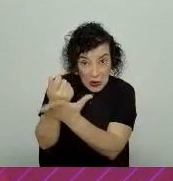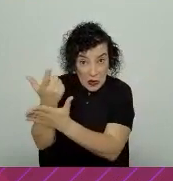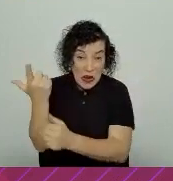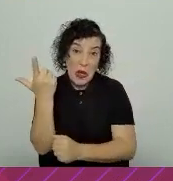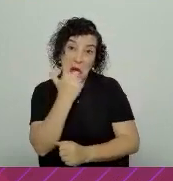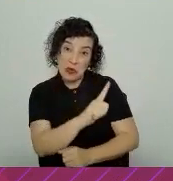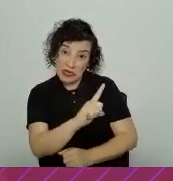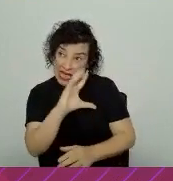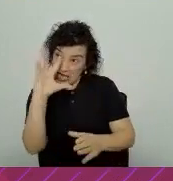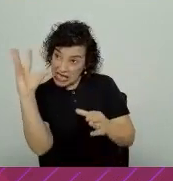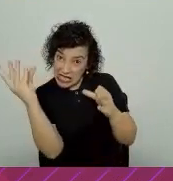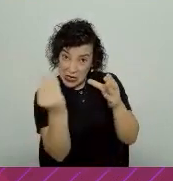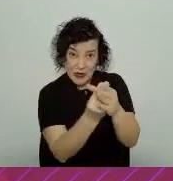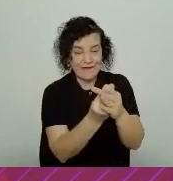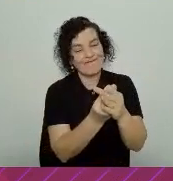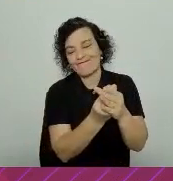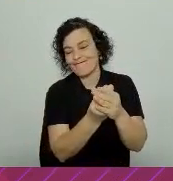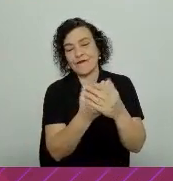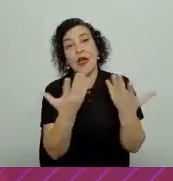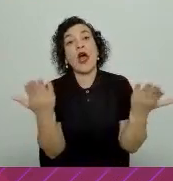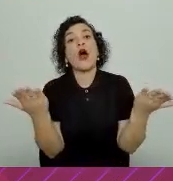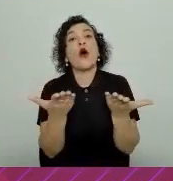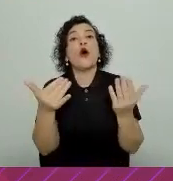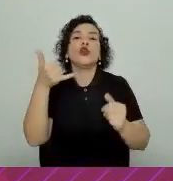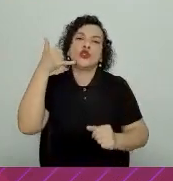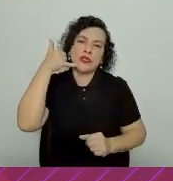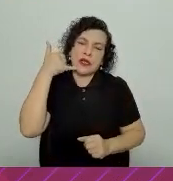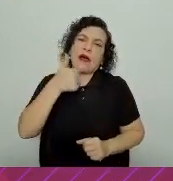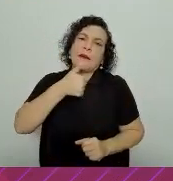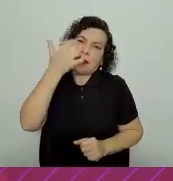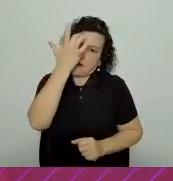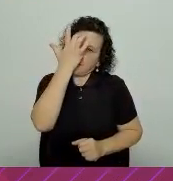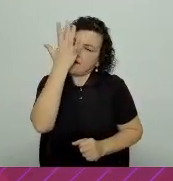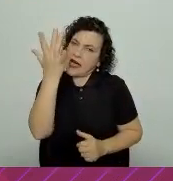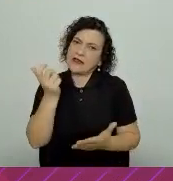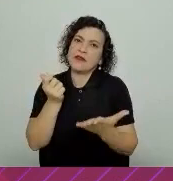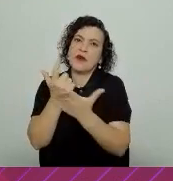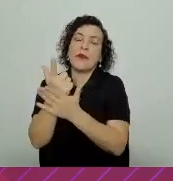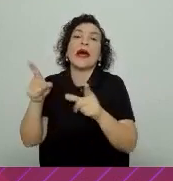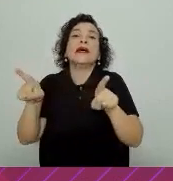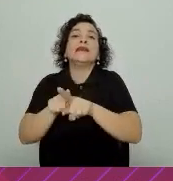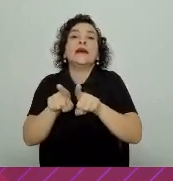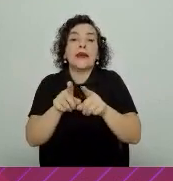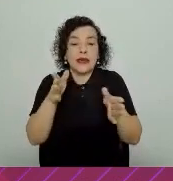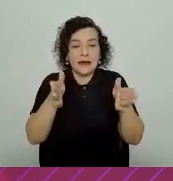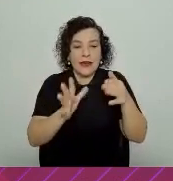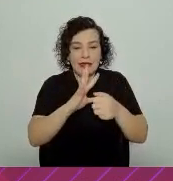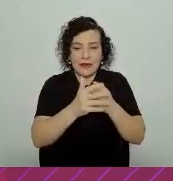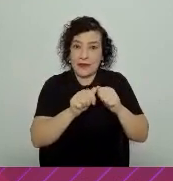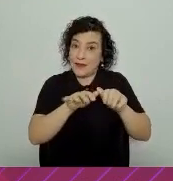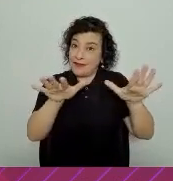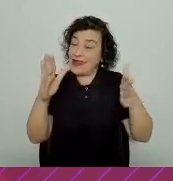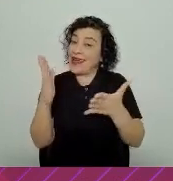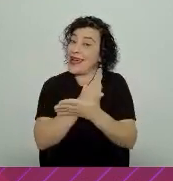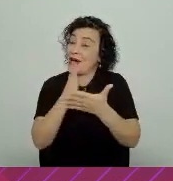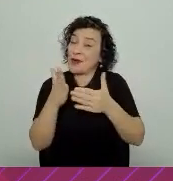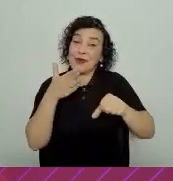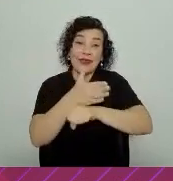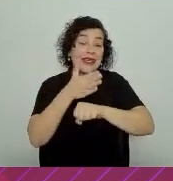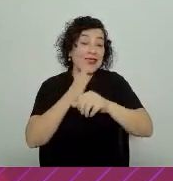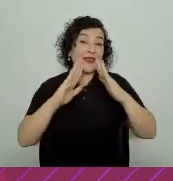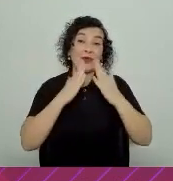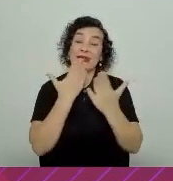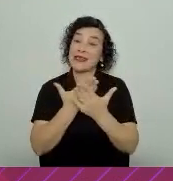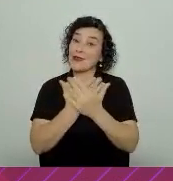né mas hoje um celular tá muito mais acessível embora a gente viu que na pandemia nem todo mundo teve acesso à escola então a gente